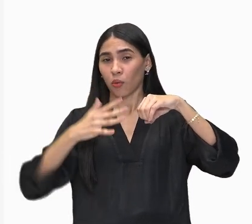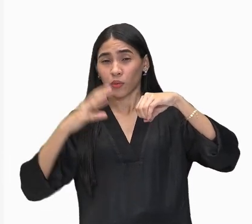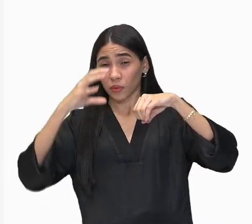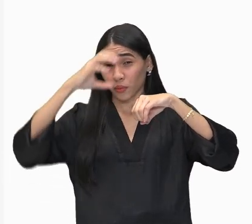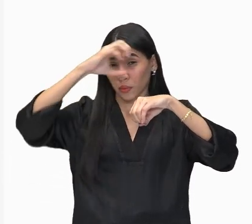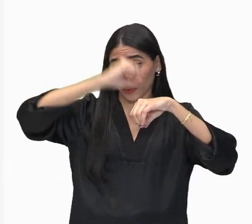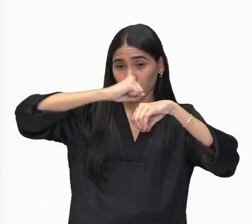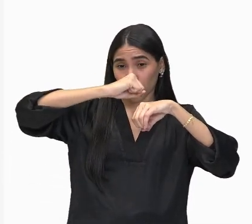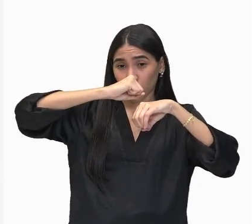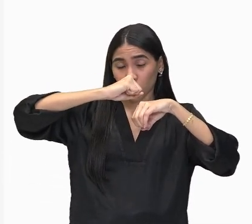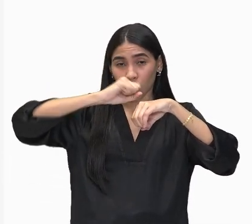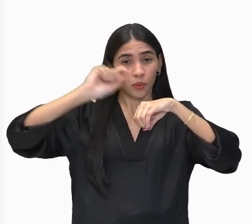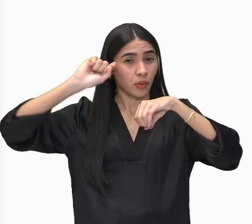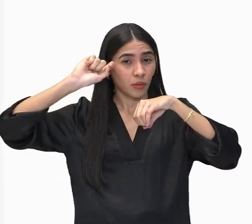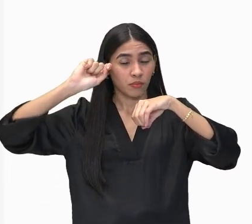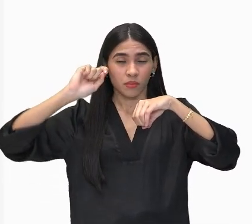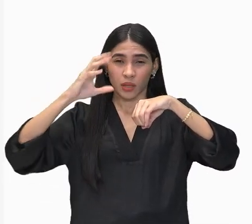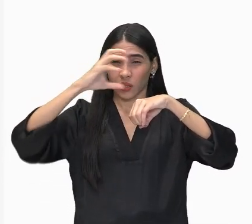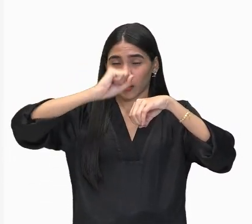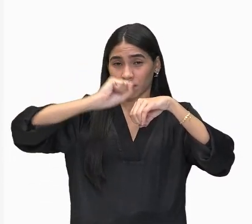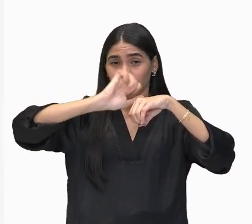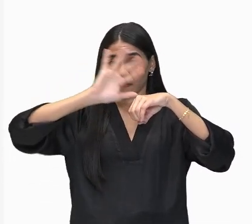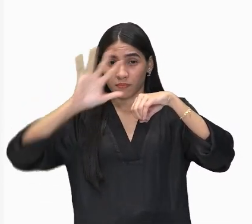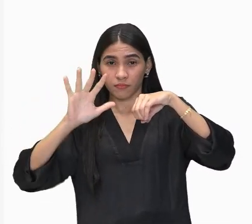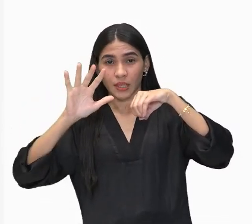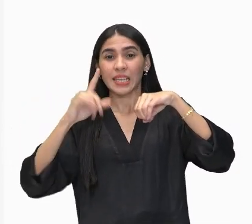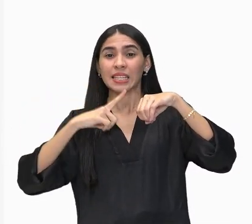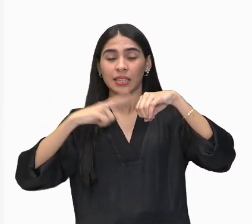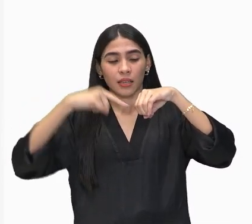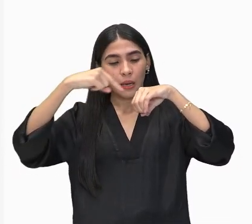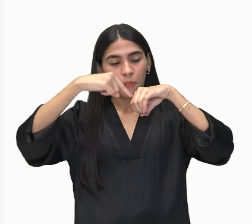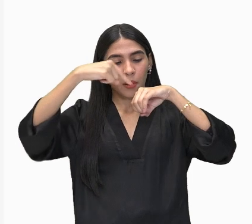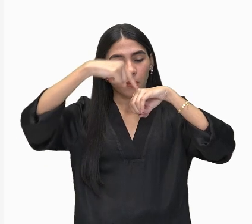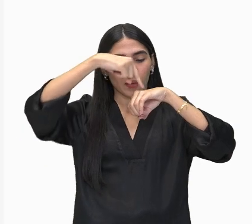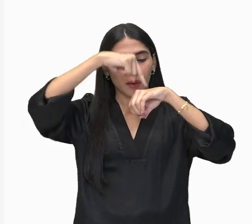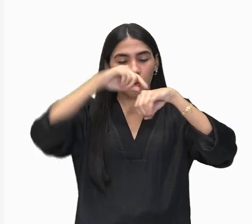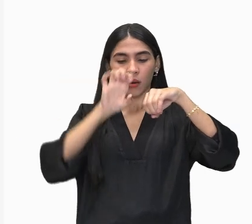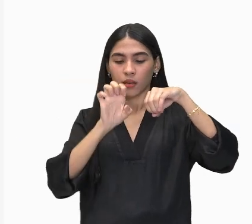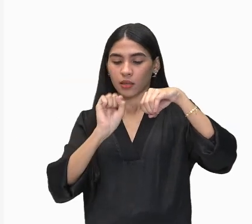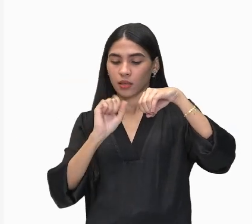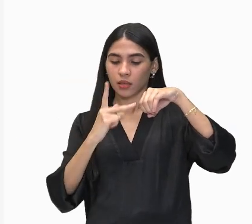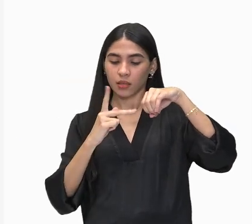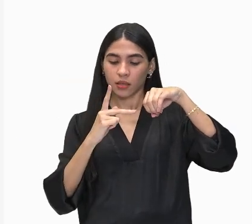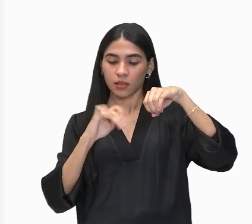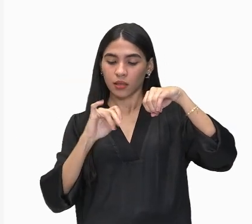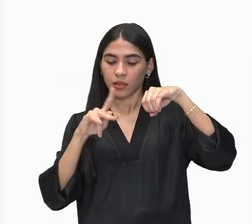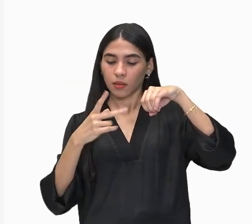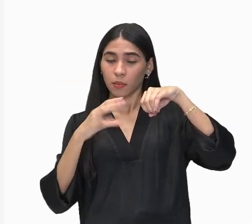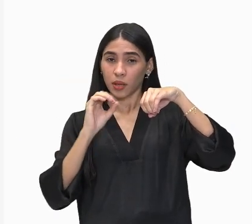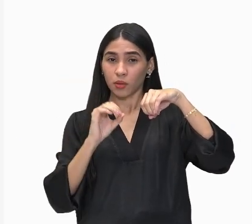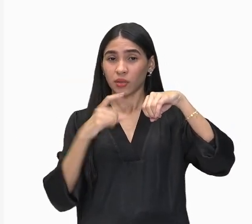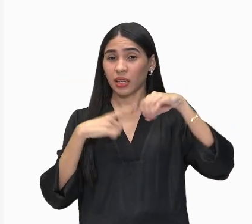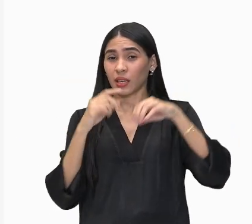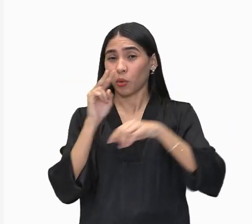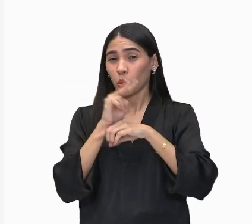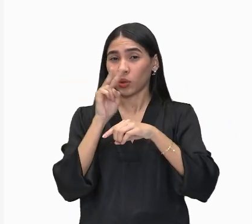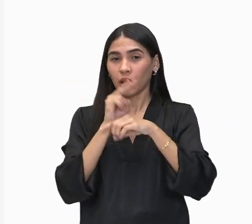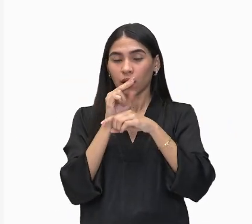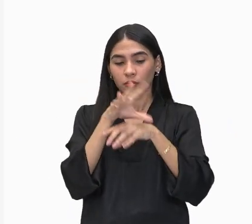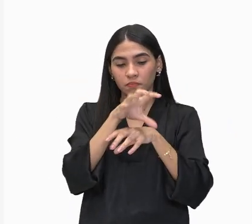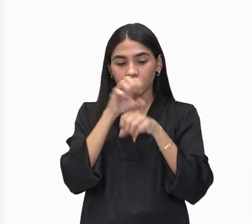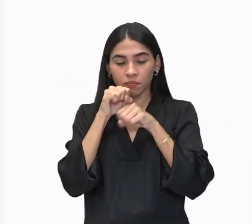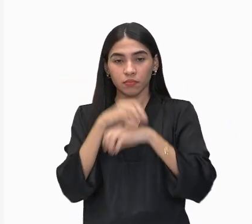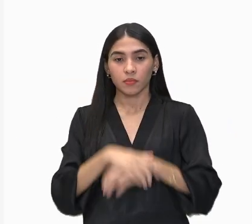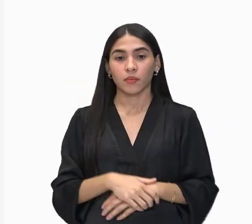escuros, que são negros, e outros que são clarinhos e parecem espinhos, né? Inclusive, tem que ter muito cuidado ao manusear, né? E os pepinos